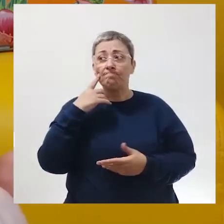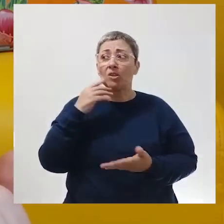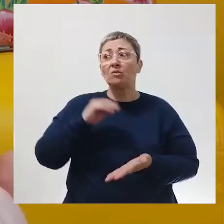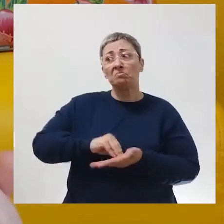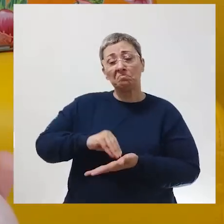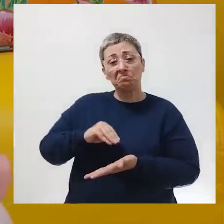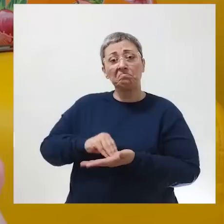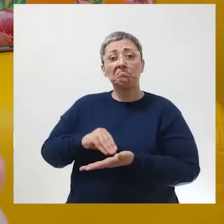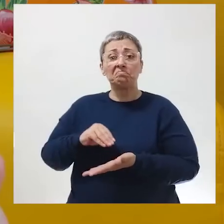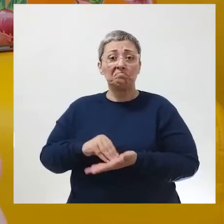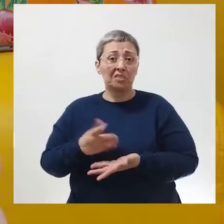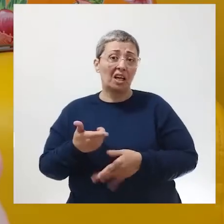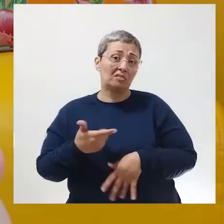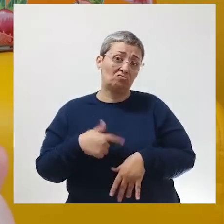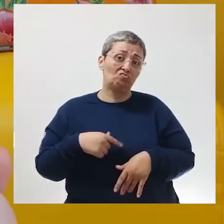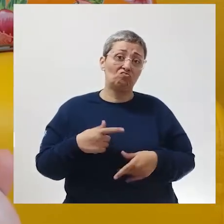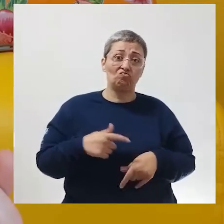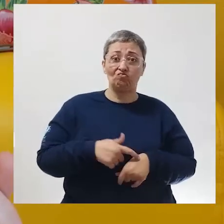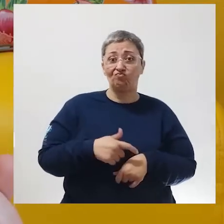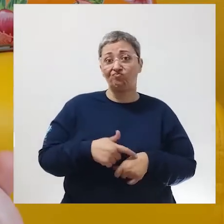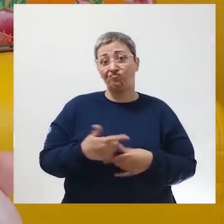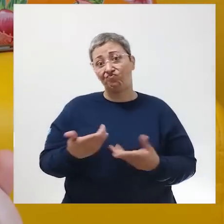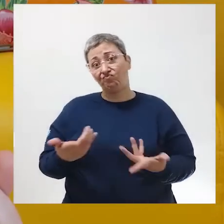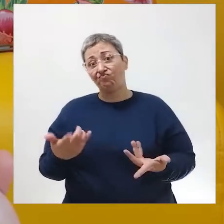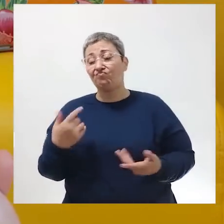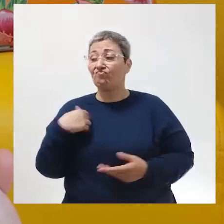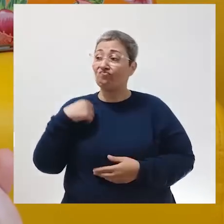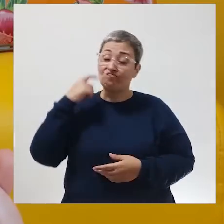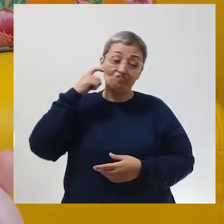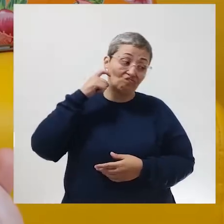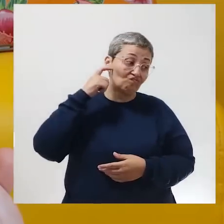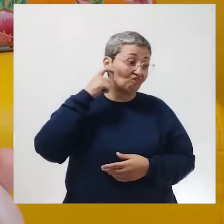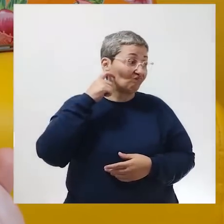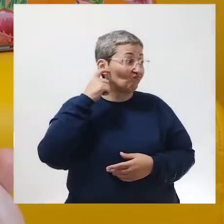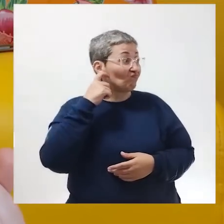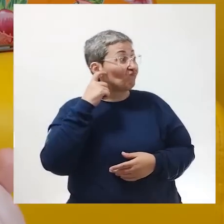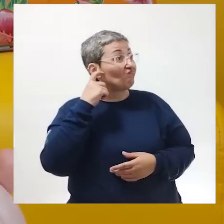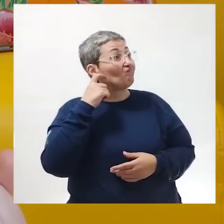Olha, estamos em falta no momento.